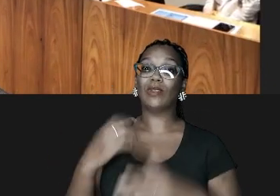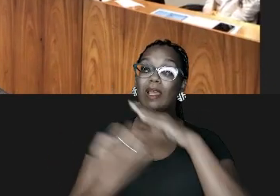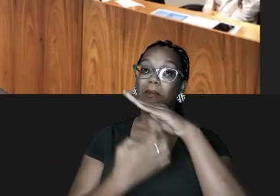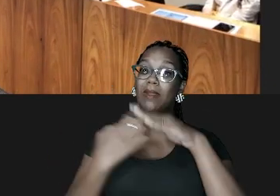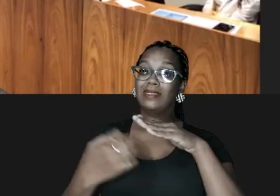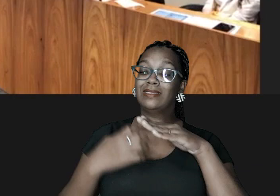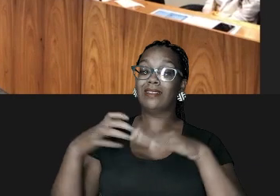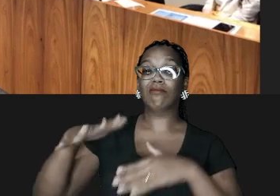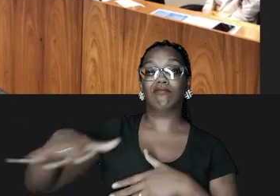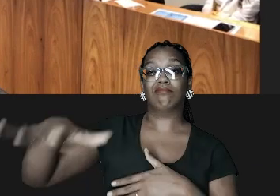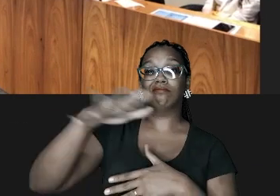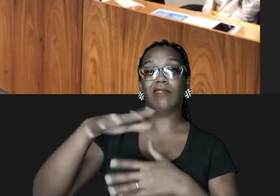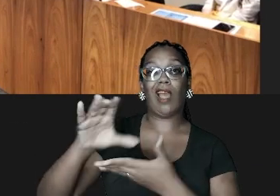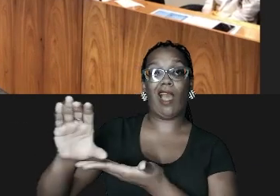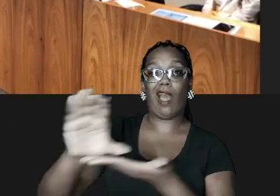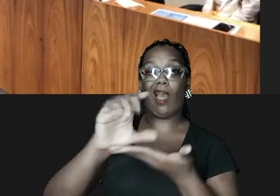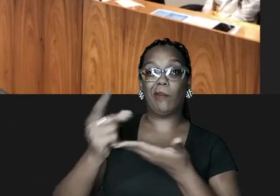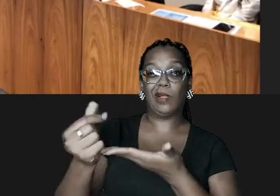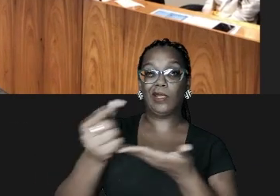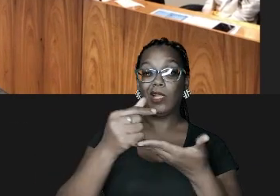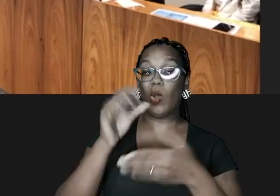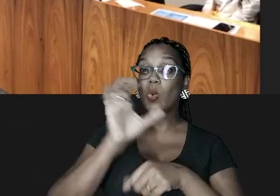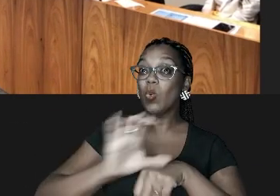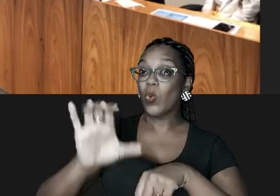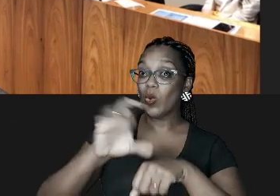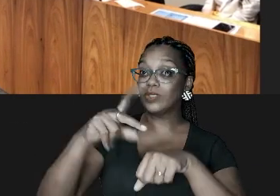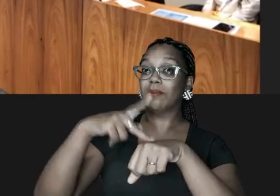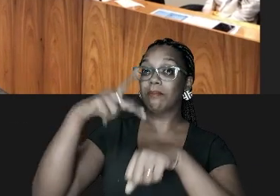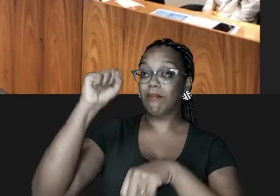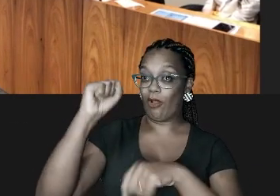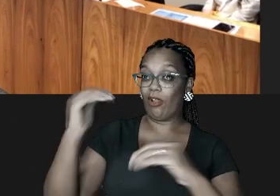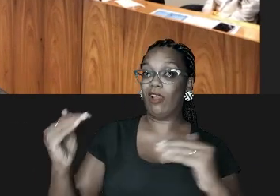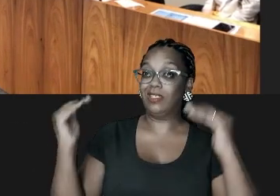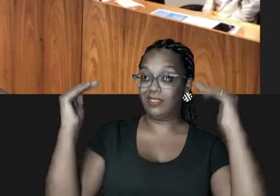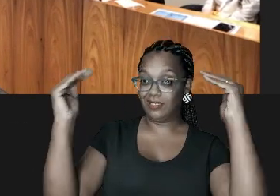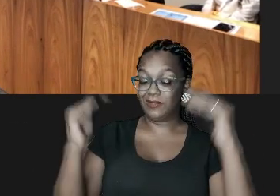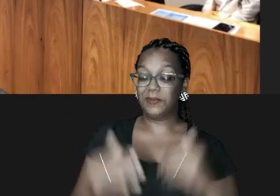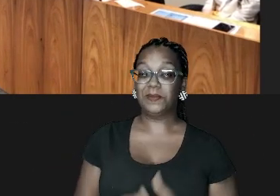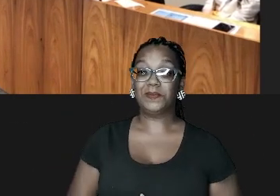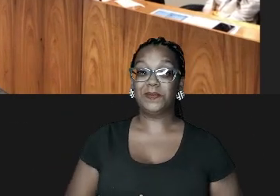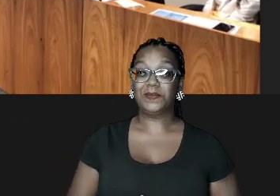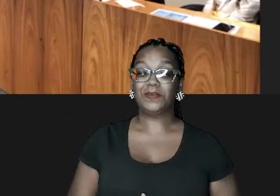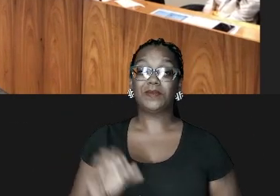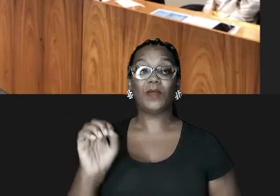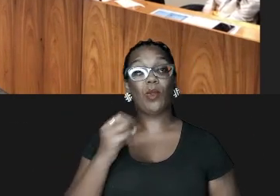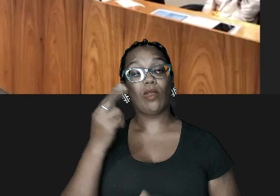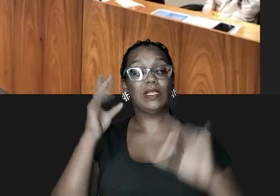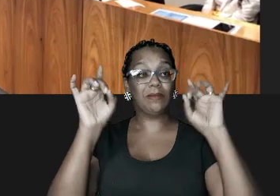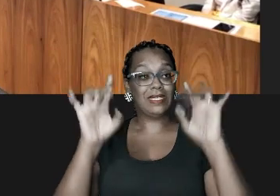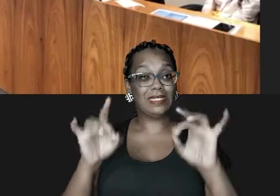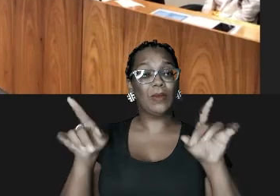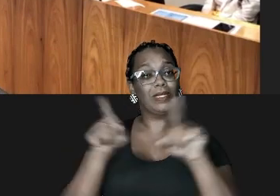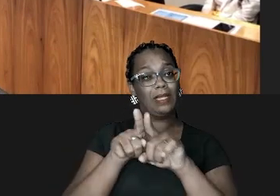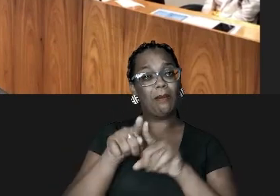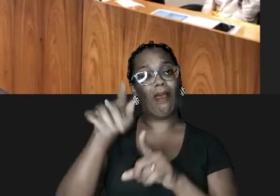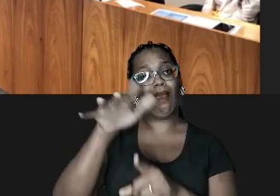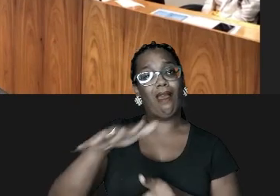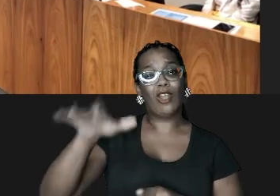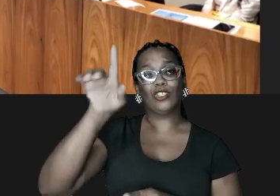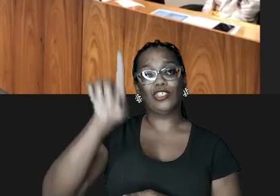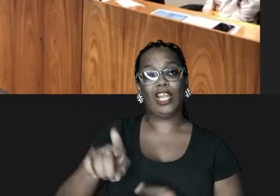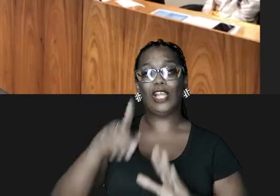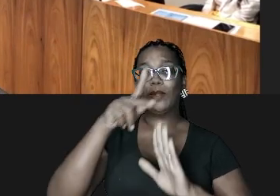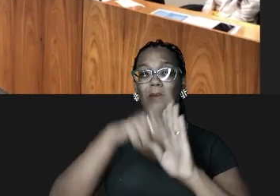professor de direito empresarial e do Mercado de Capitais concurso de pós em cursos de pós-graduação ou